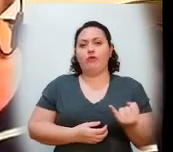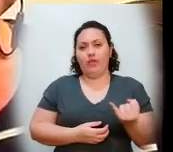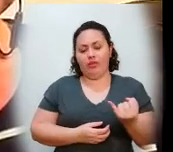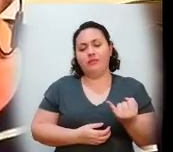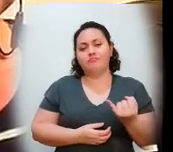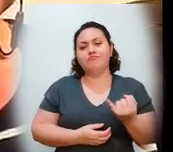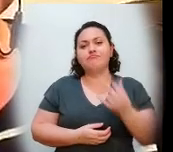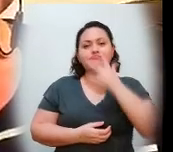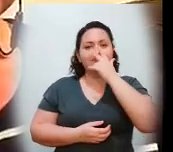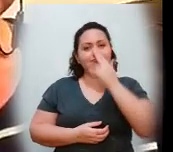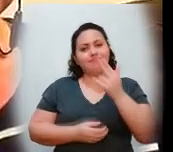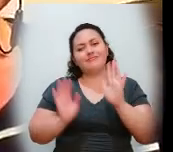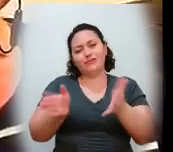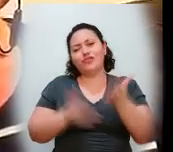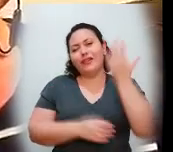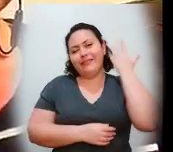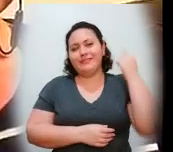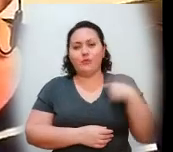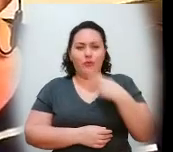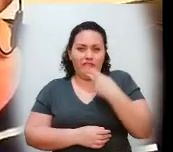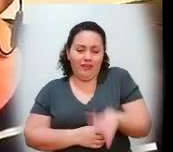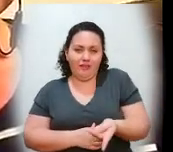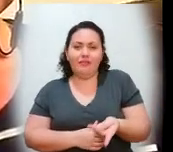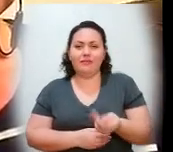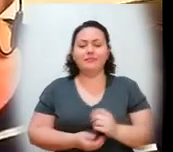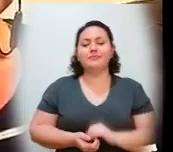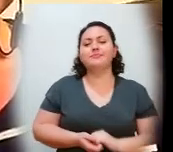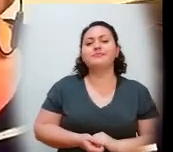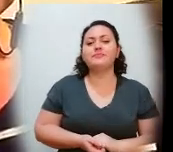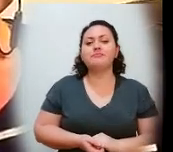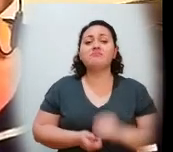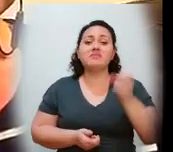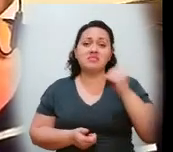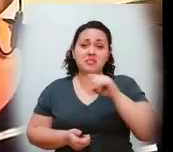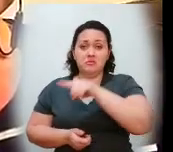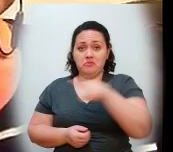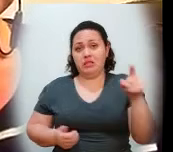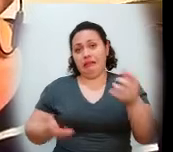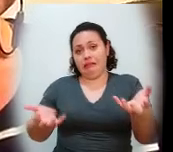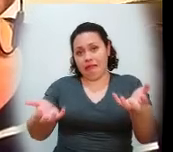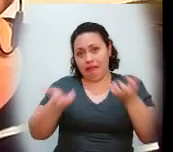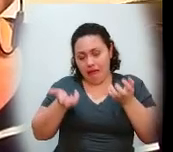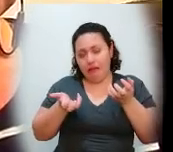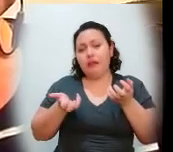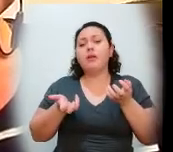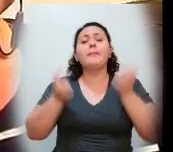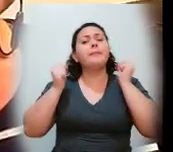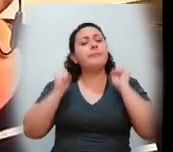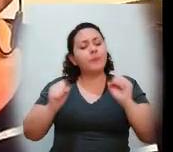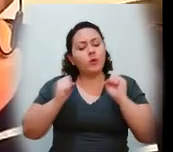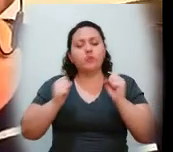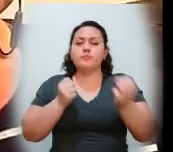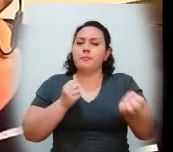tinha falado, que quem quiser pode nos dar o retorno